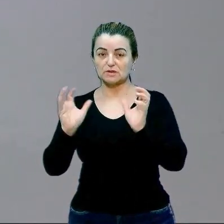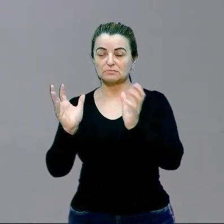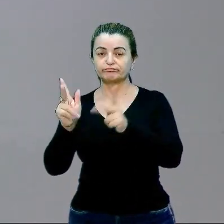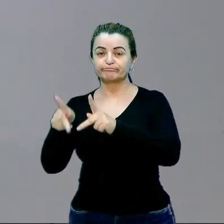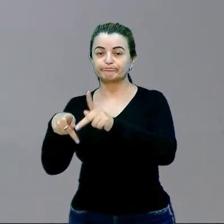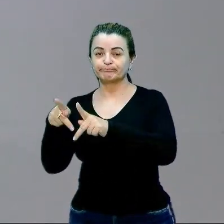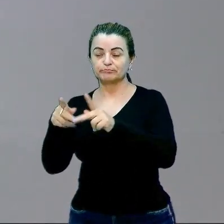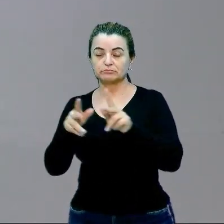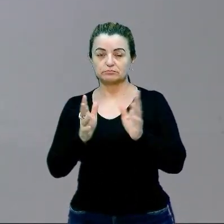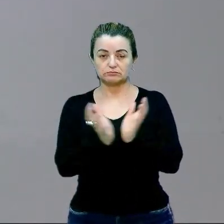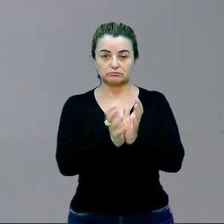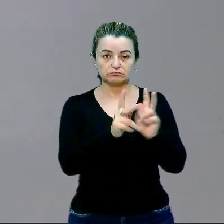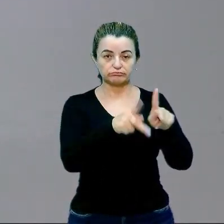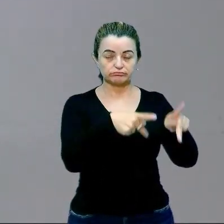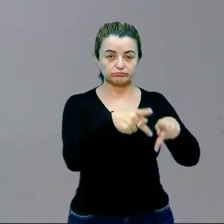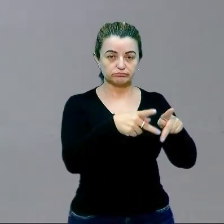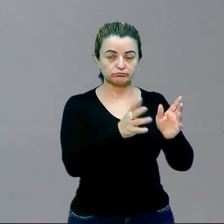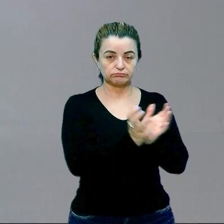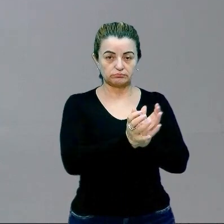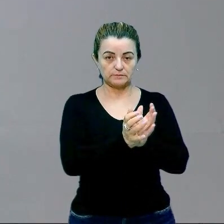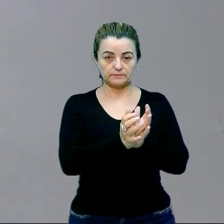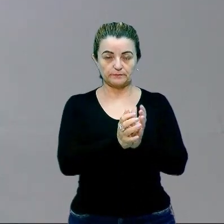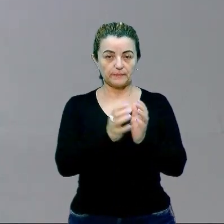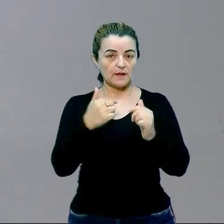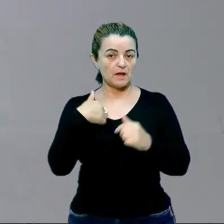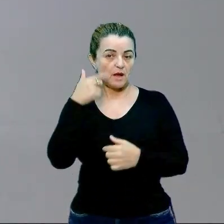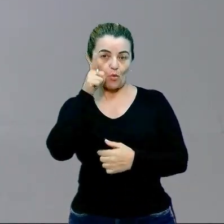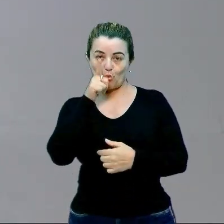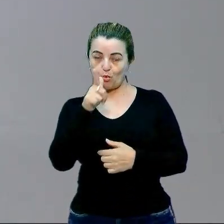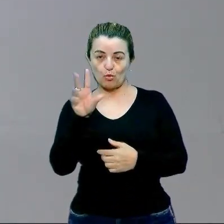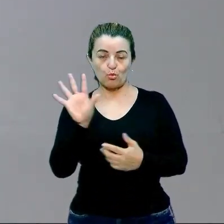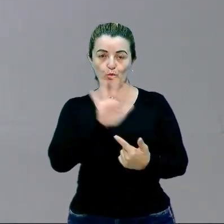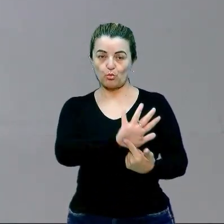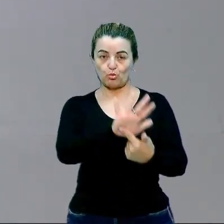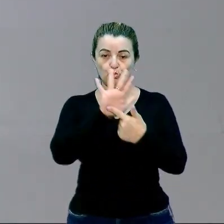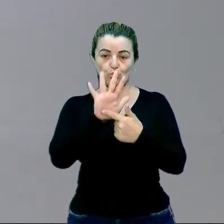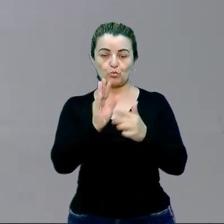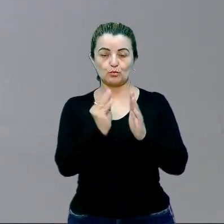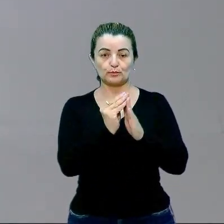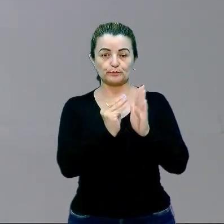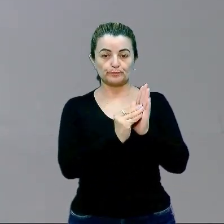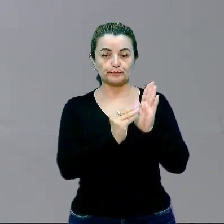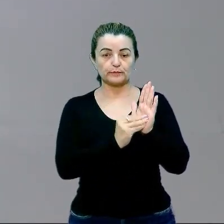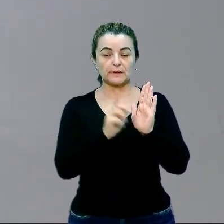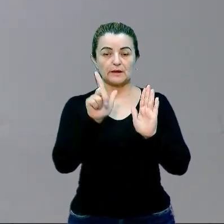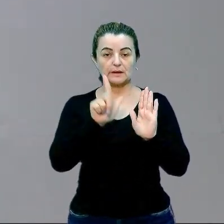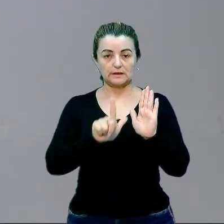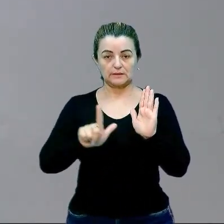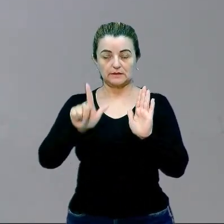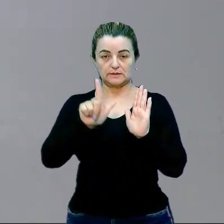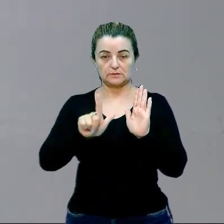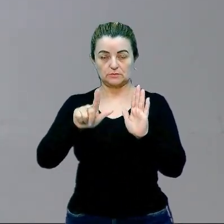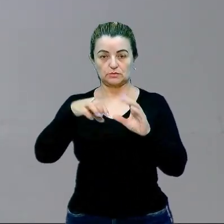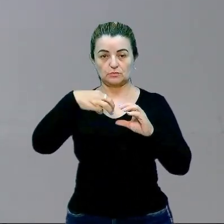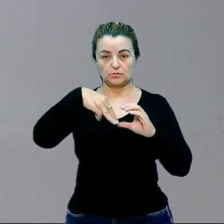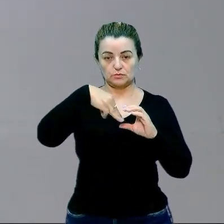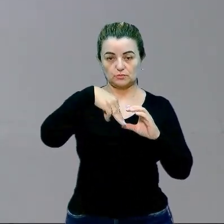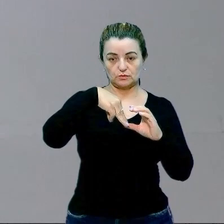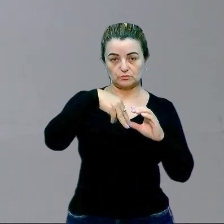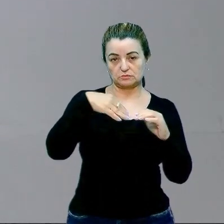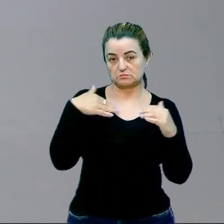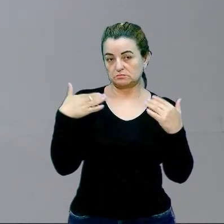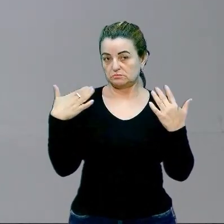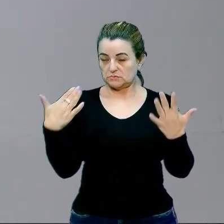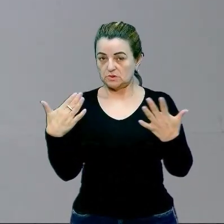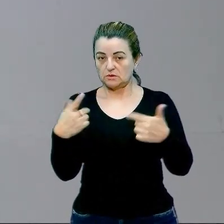é importante observar? Que eu não consigo destacar em uma produção literária do modernismo, ou